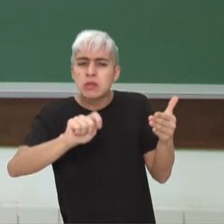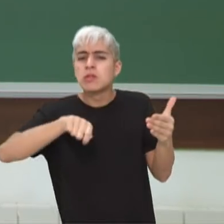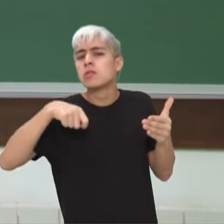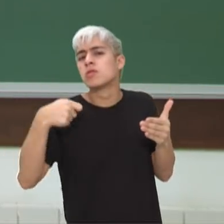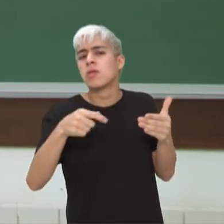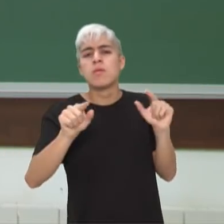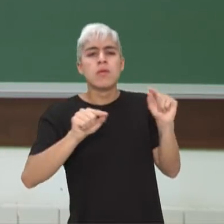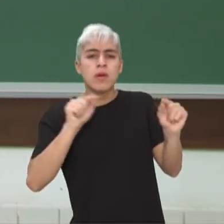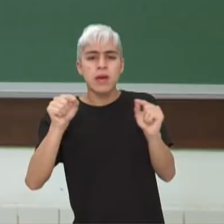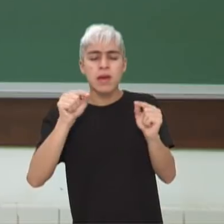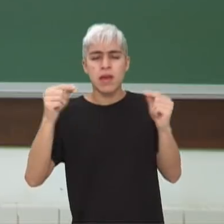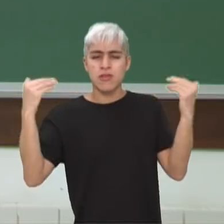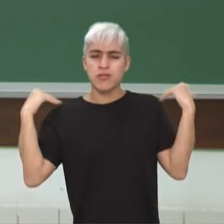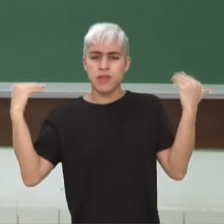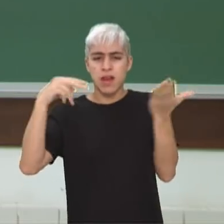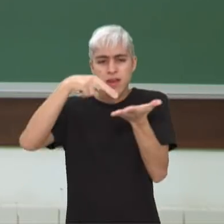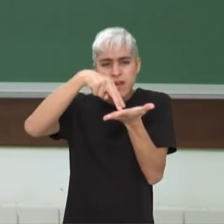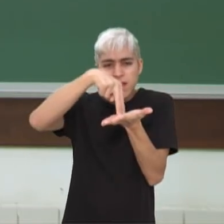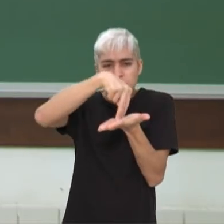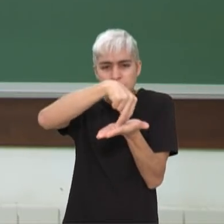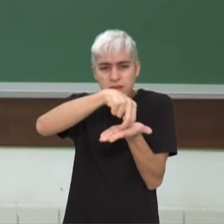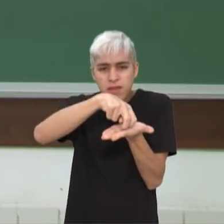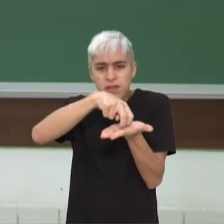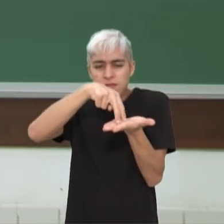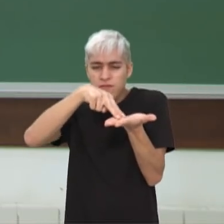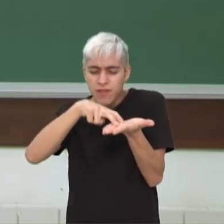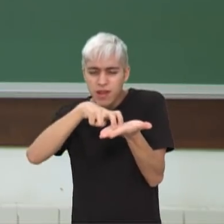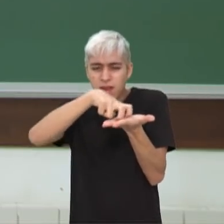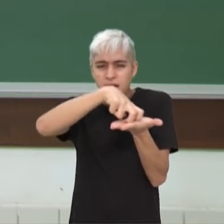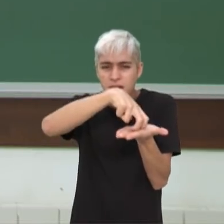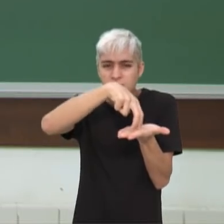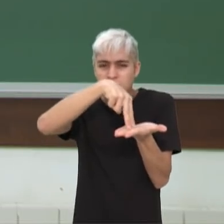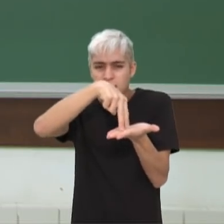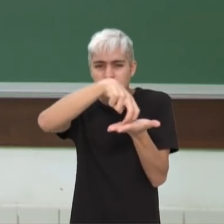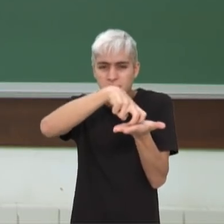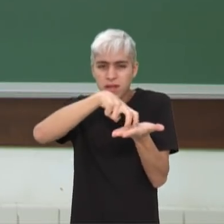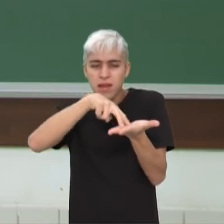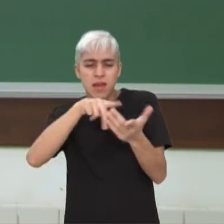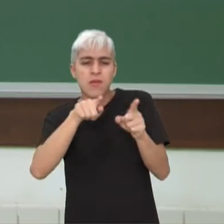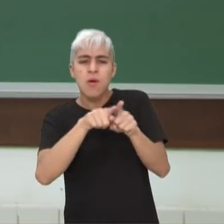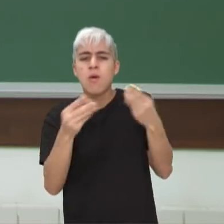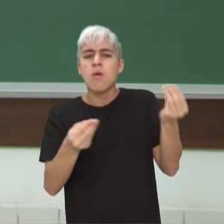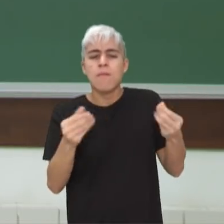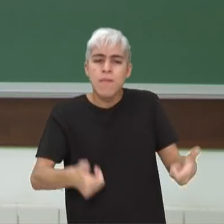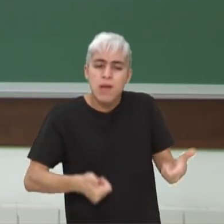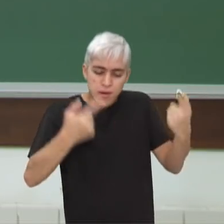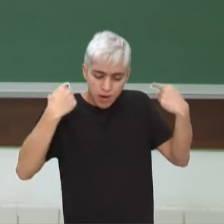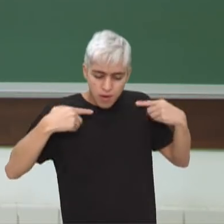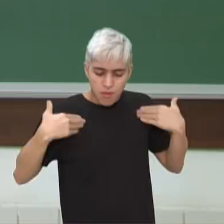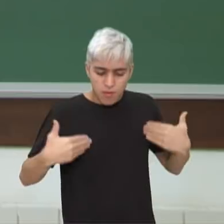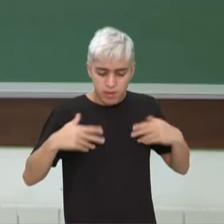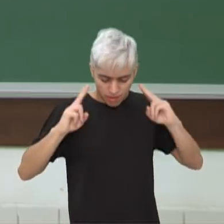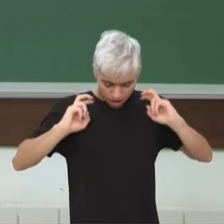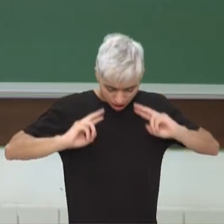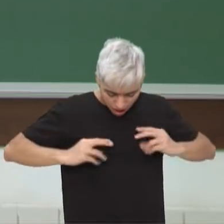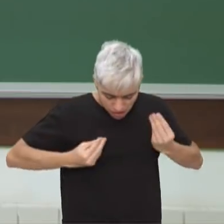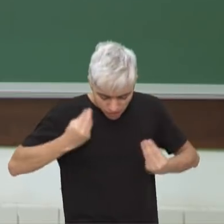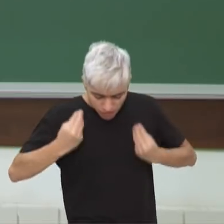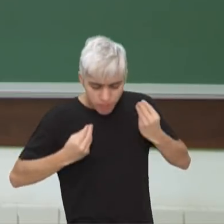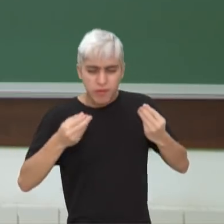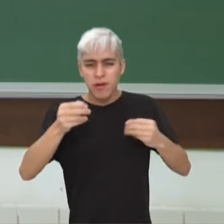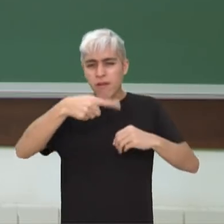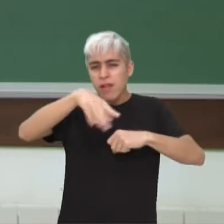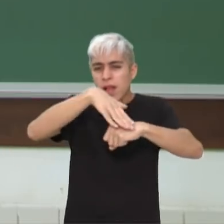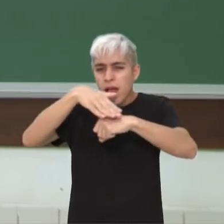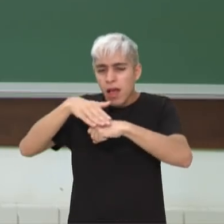ginástica de flexibilidade, para melhorar a flexibilidade e também ali a percepção ali do nosso corpo, para que você conheça e experimente